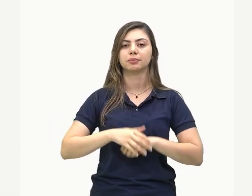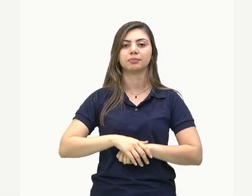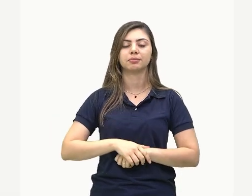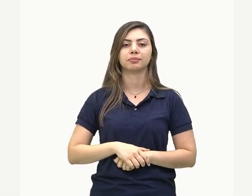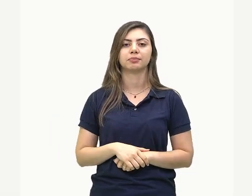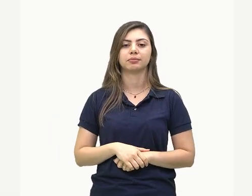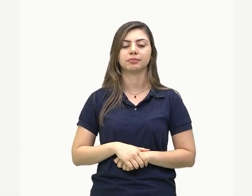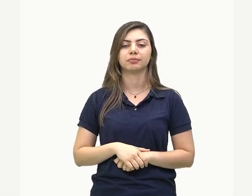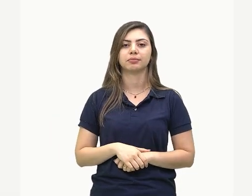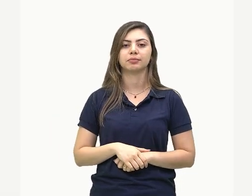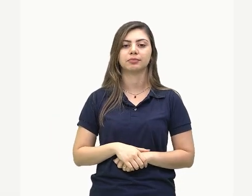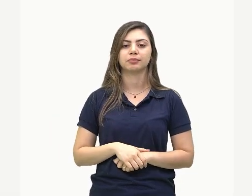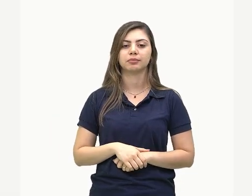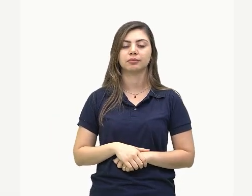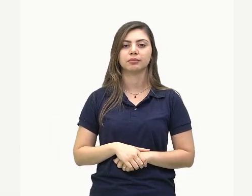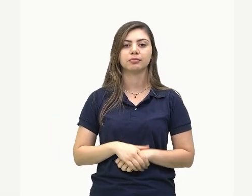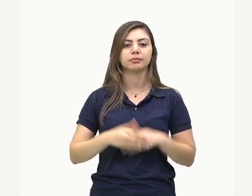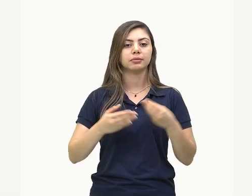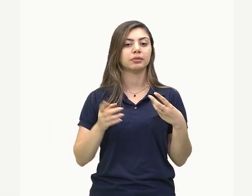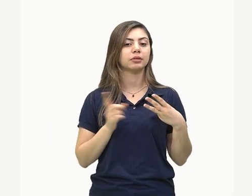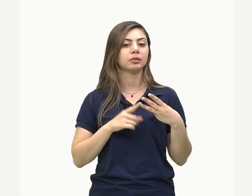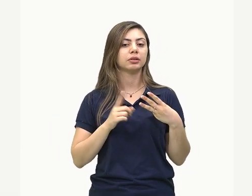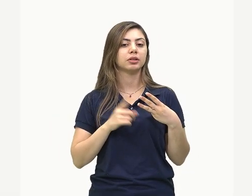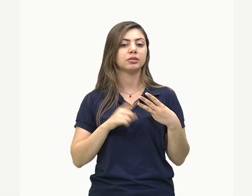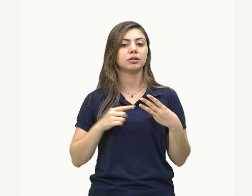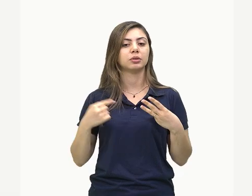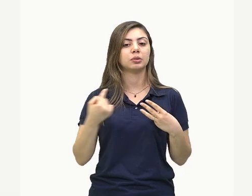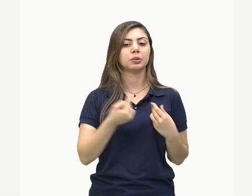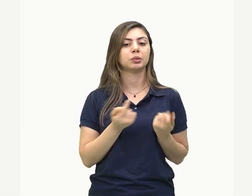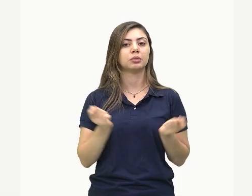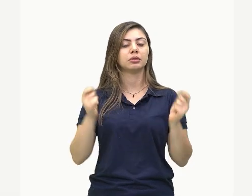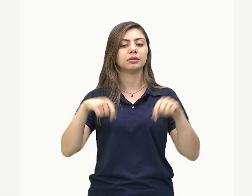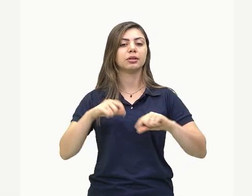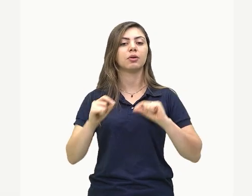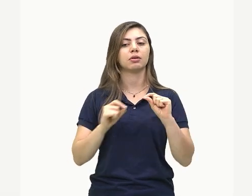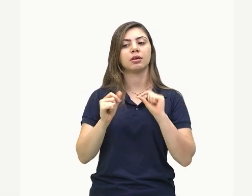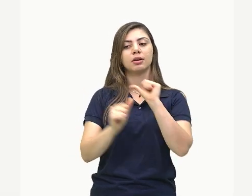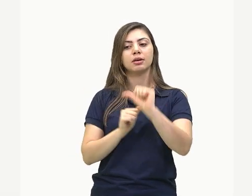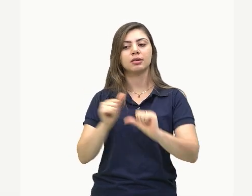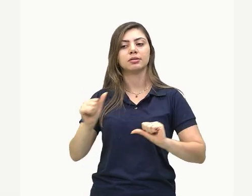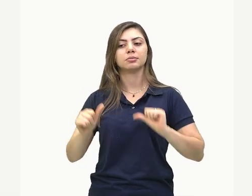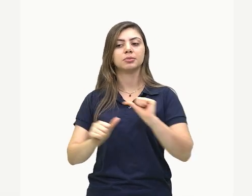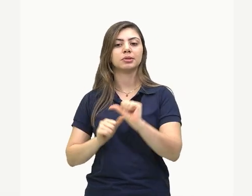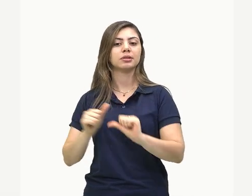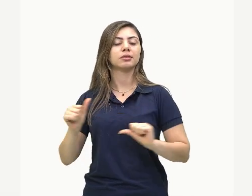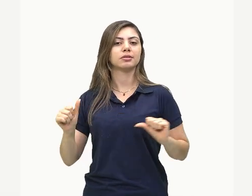contribui para o ser humano enfrentar as mudanças.